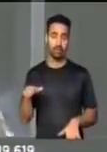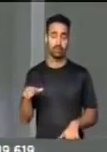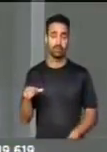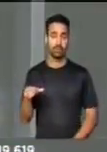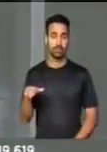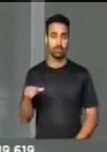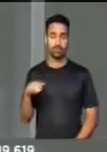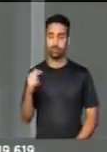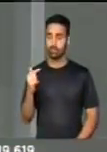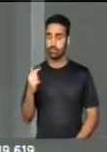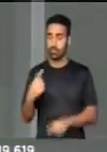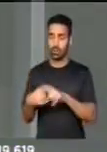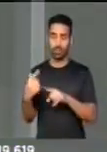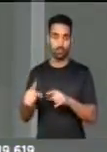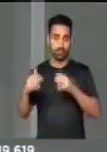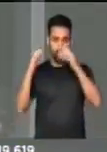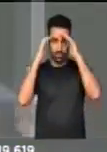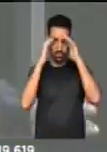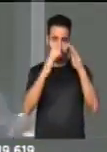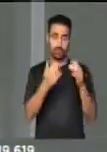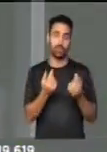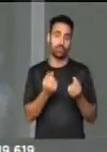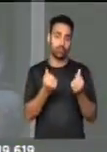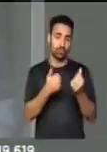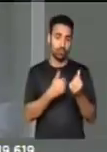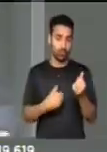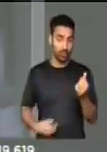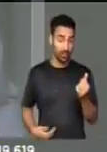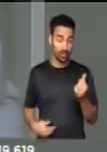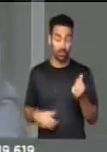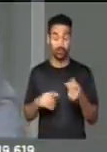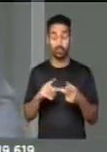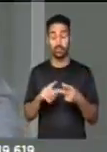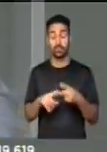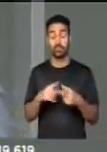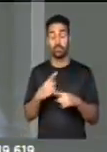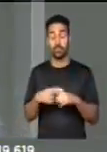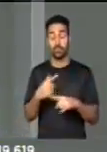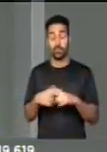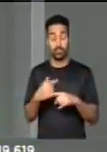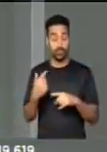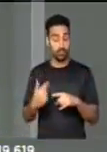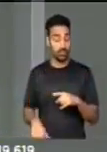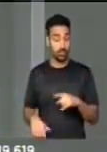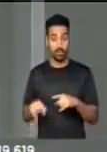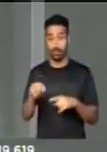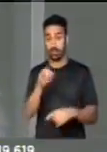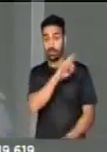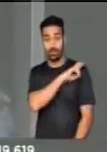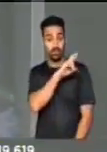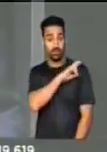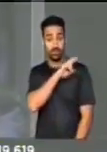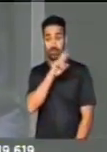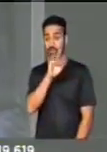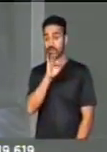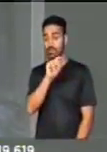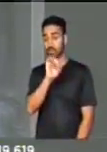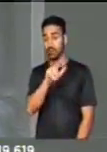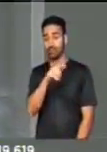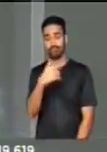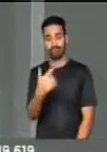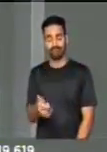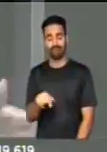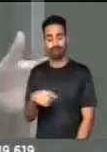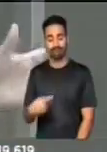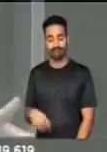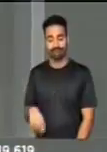do desrespeito às contas públicas, fruto de uma irresponsabilidade fiscal e financeira, que fez com que esse país